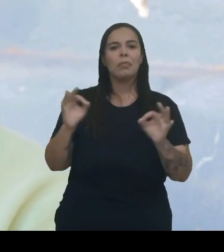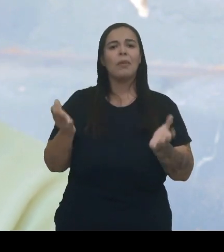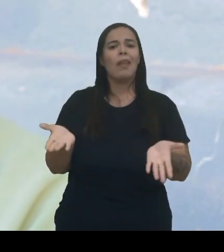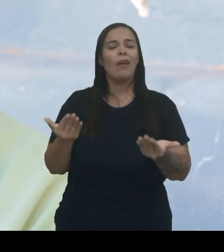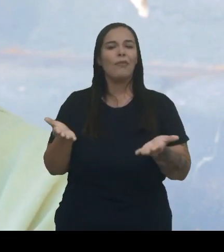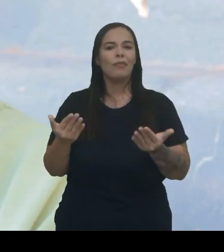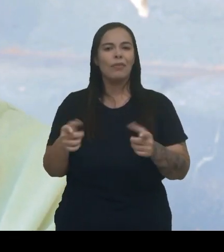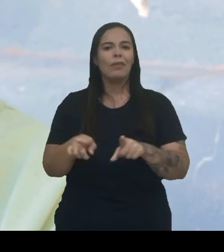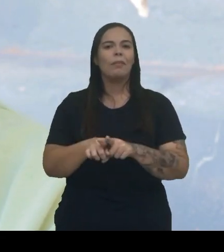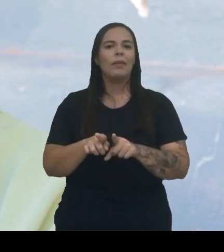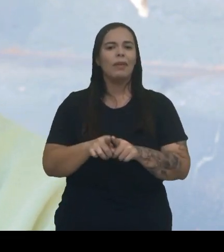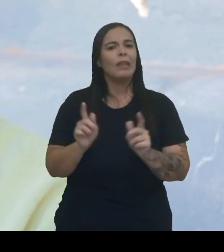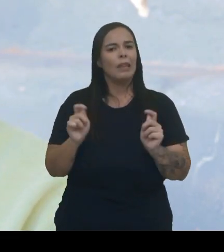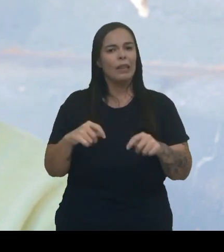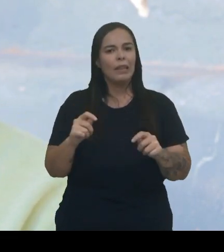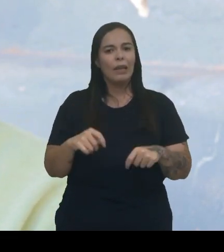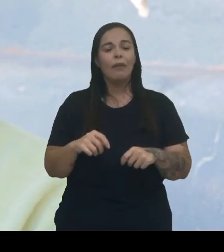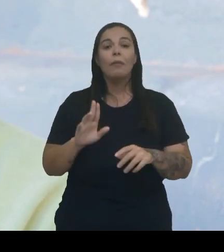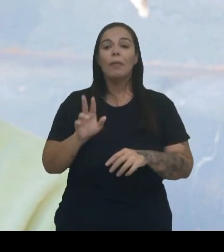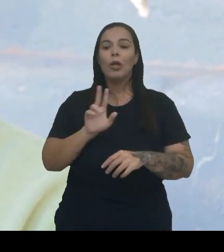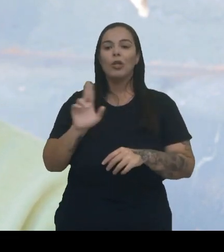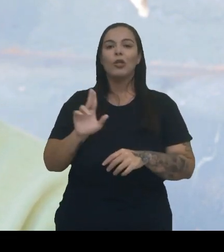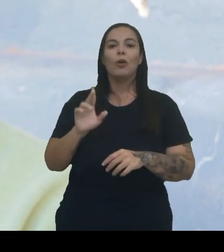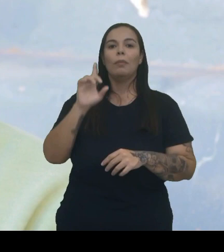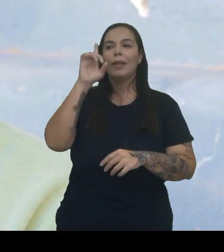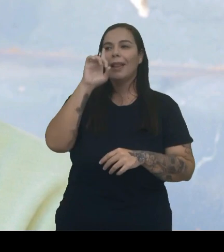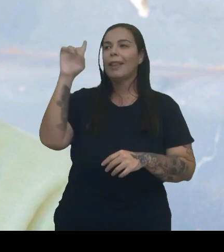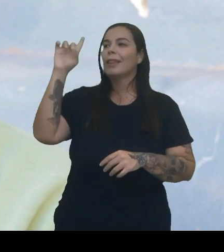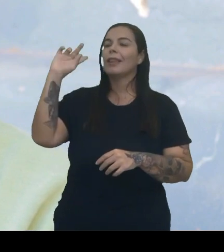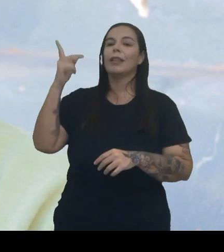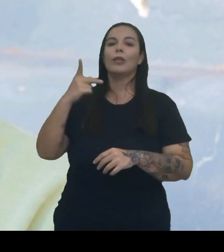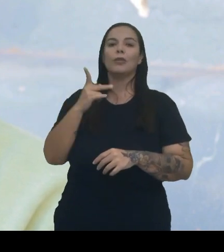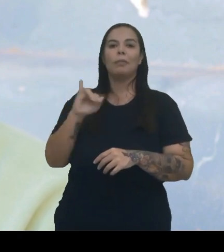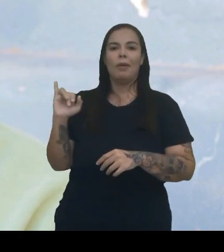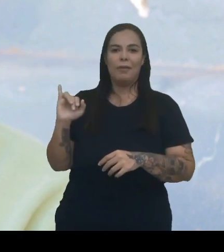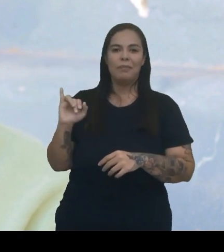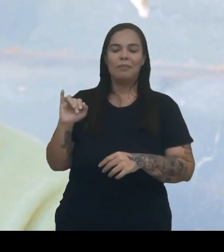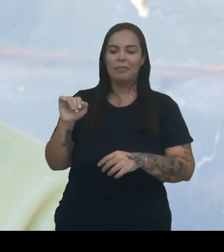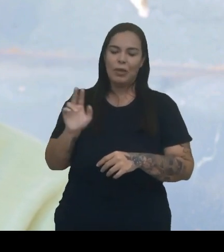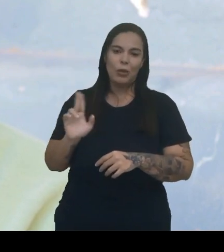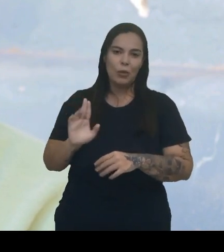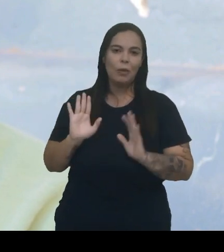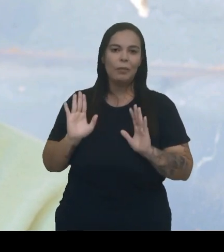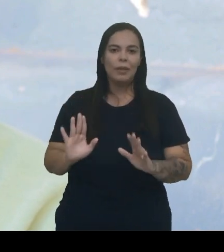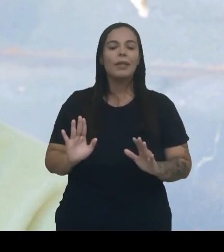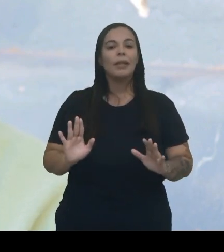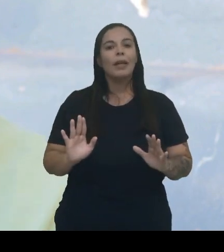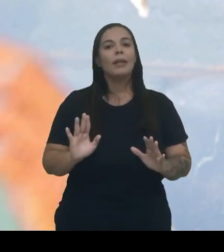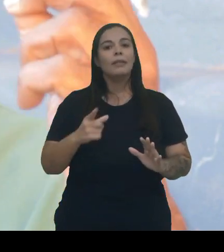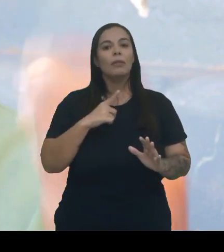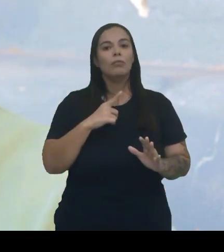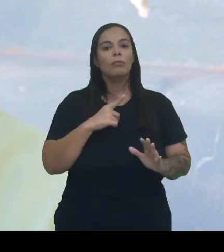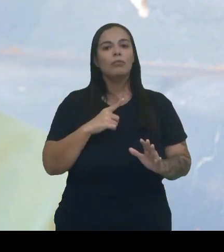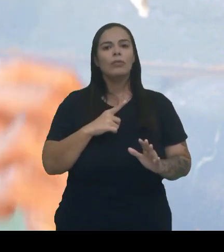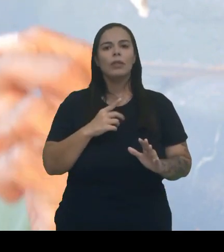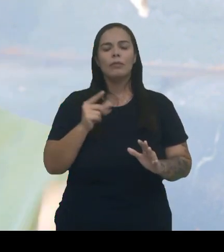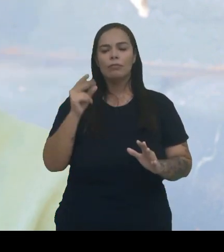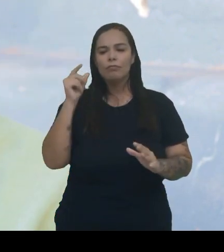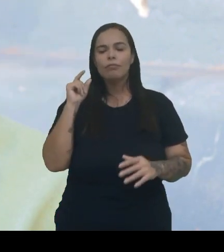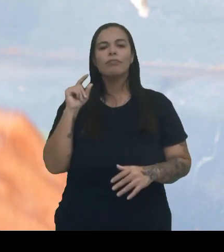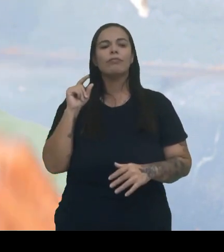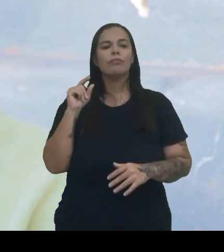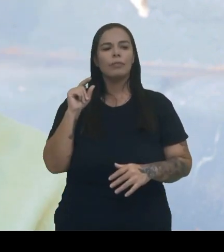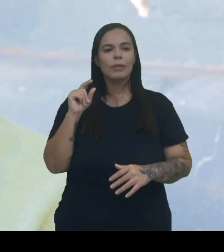leve. Chamava-se Deus é Pai. Essa canoa sumiu, que tem com o São Roberto, vendeu, sumiu essa canoa.